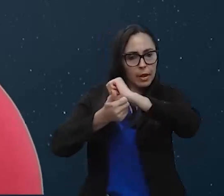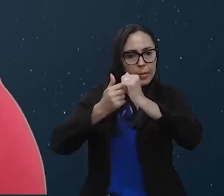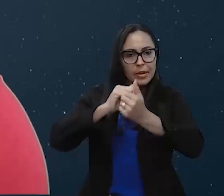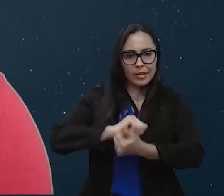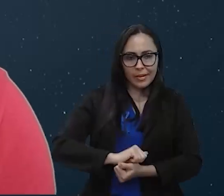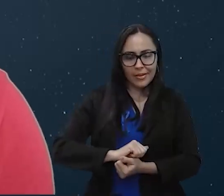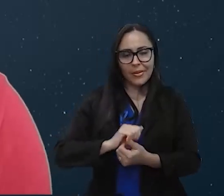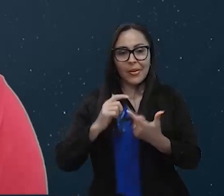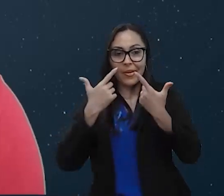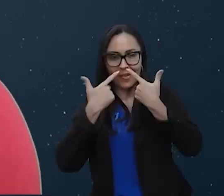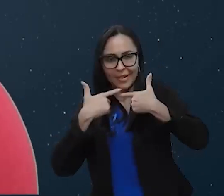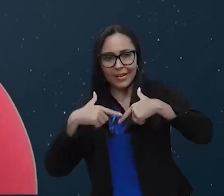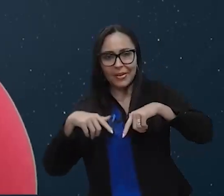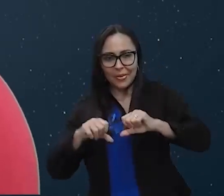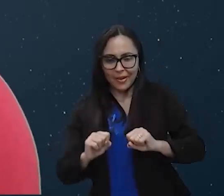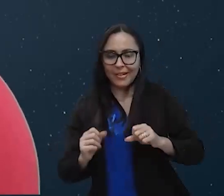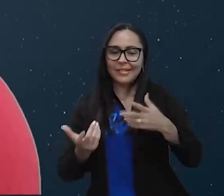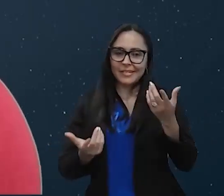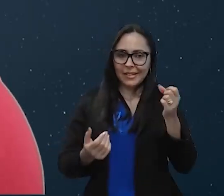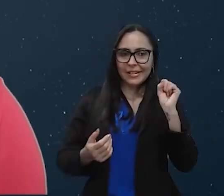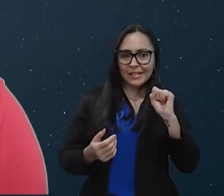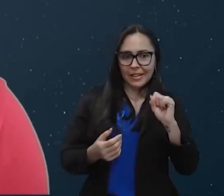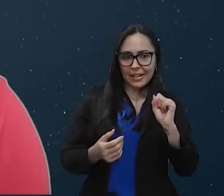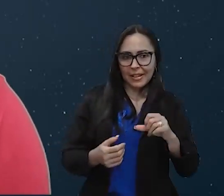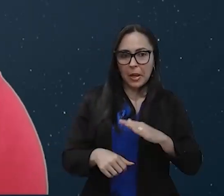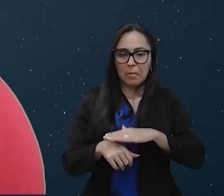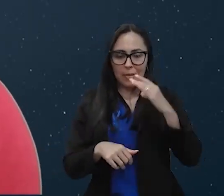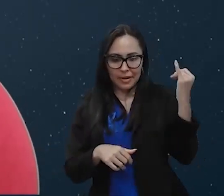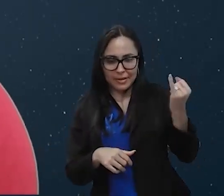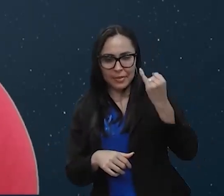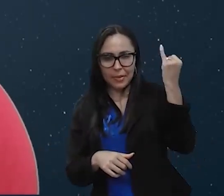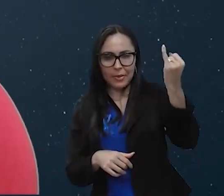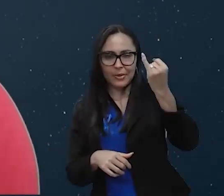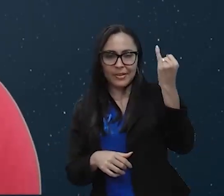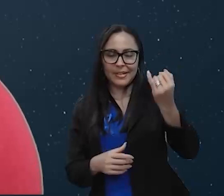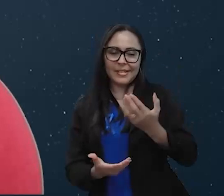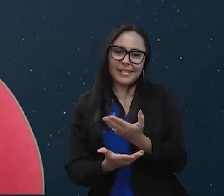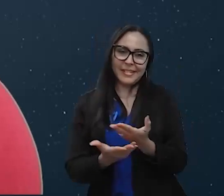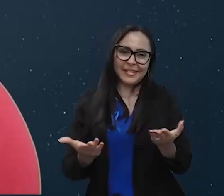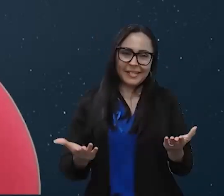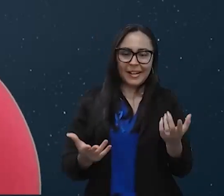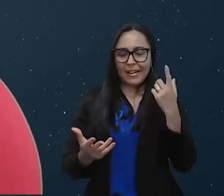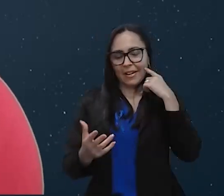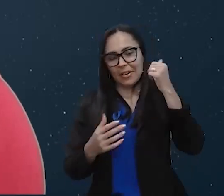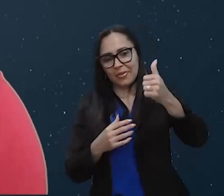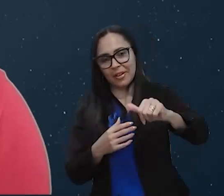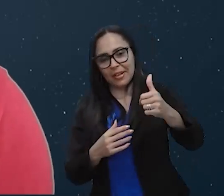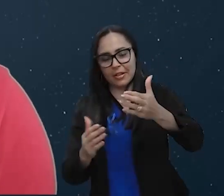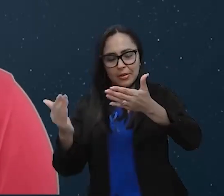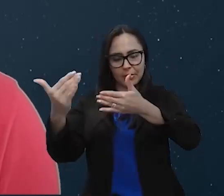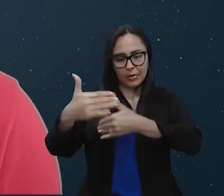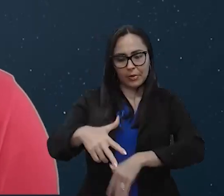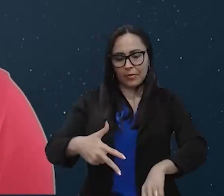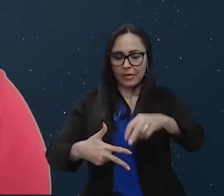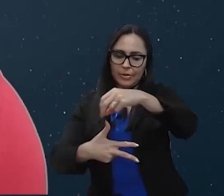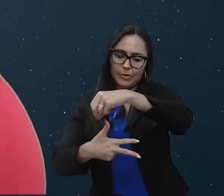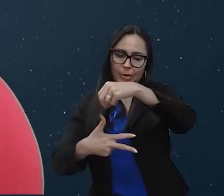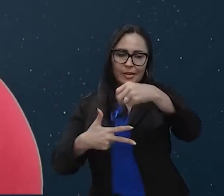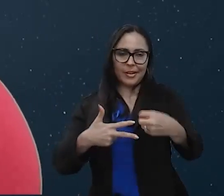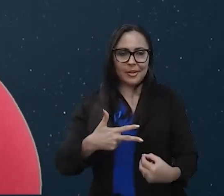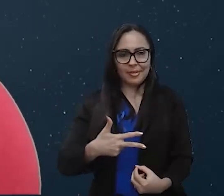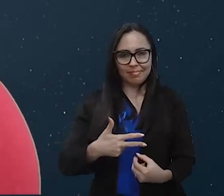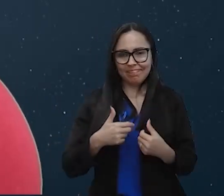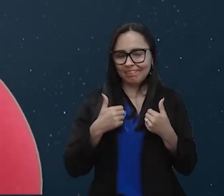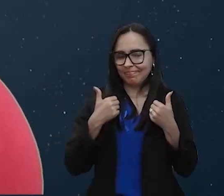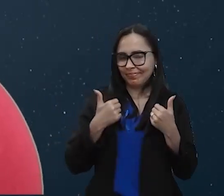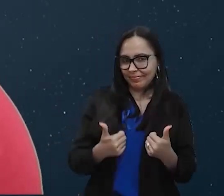essa linguagem dentro das questões, que é o que mais interessa para essa reta final até a avaliação do Exame Nacional do Ensino